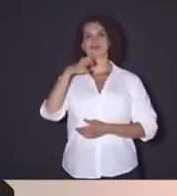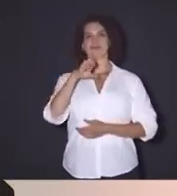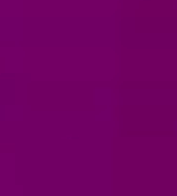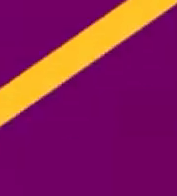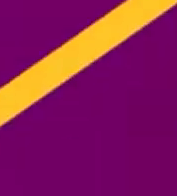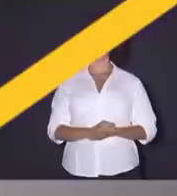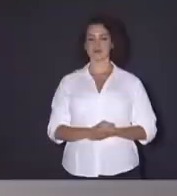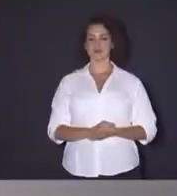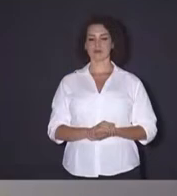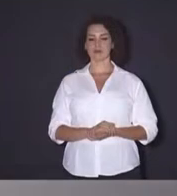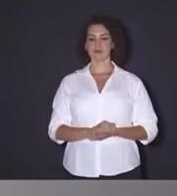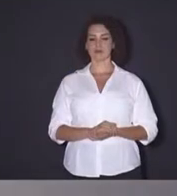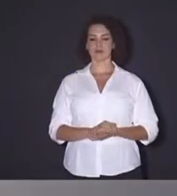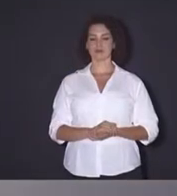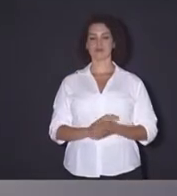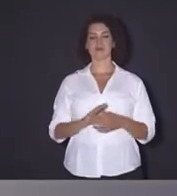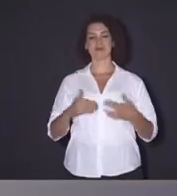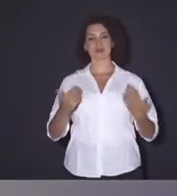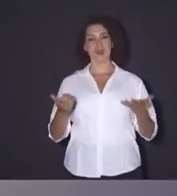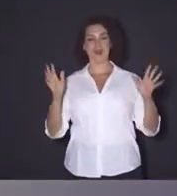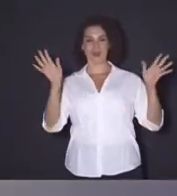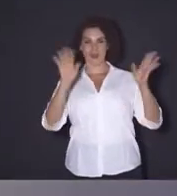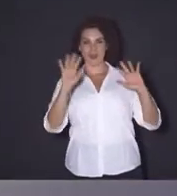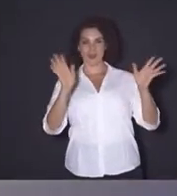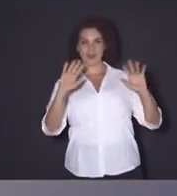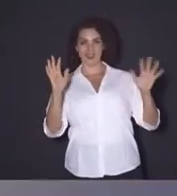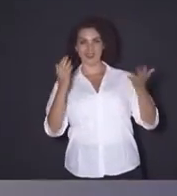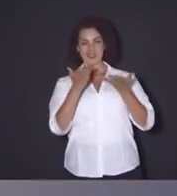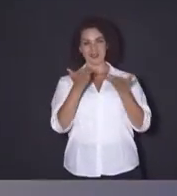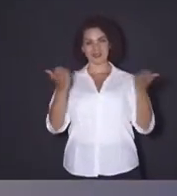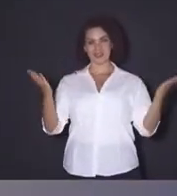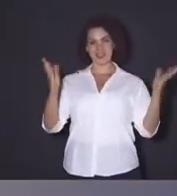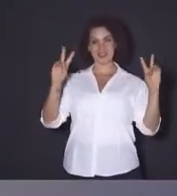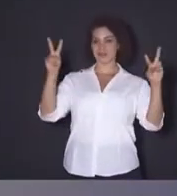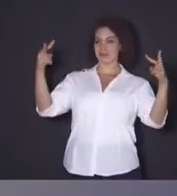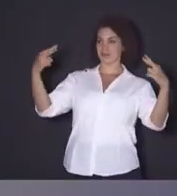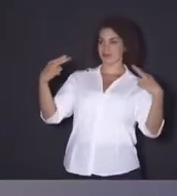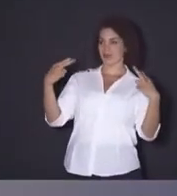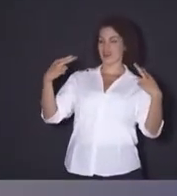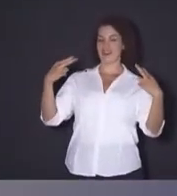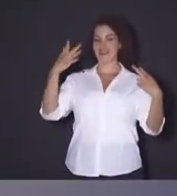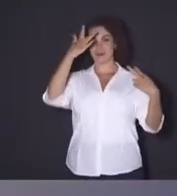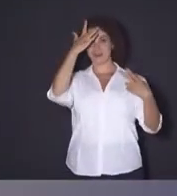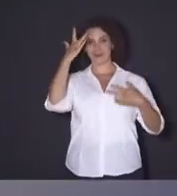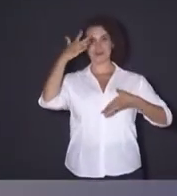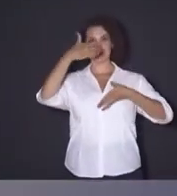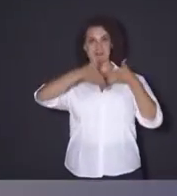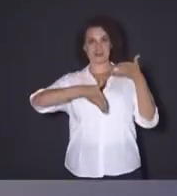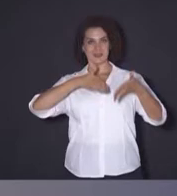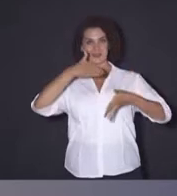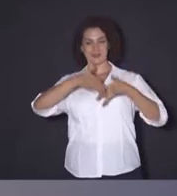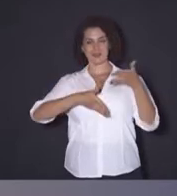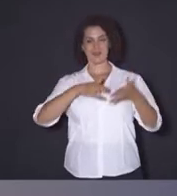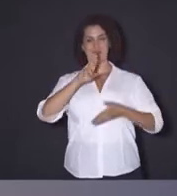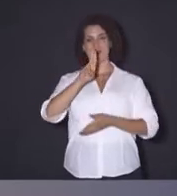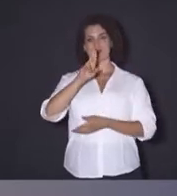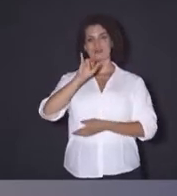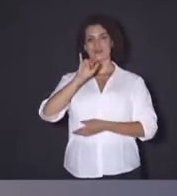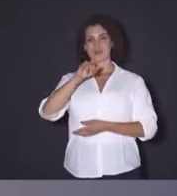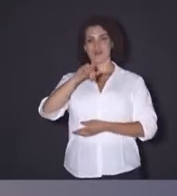Por favor. Bom, olá para todo mundo que está vendo a gente, as pessoas que estão participando do Univerão,